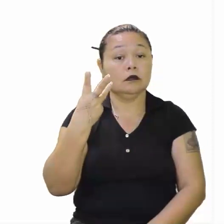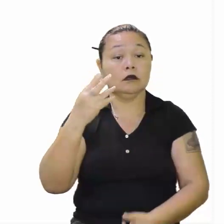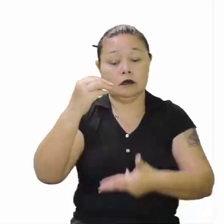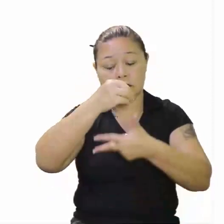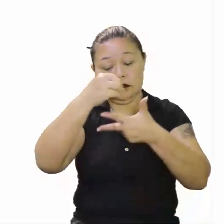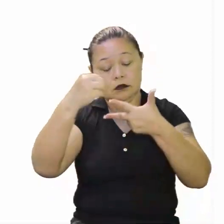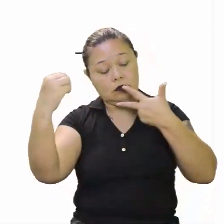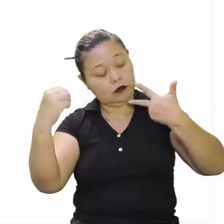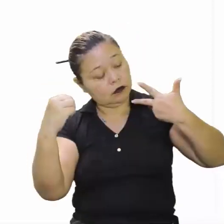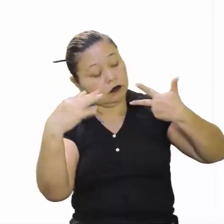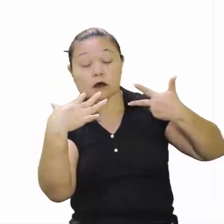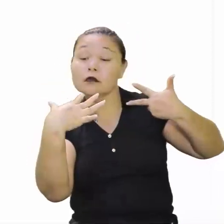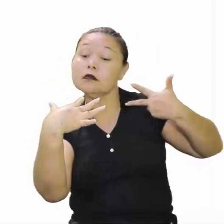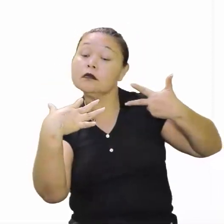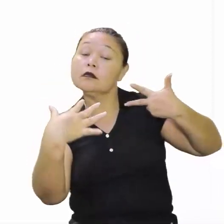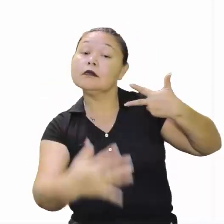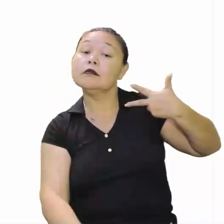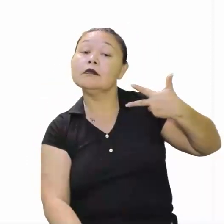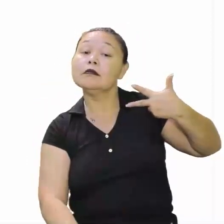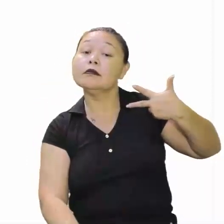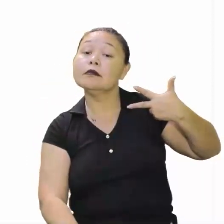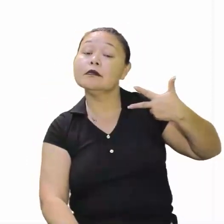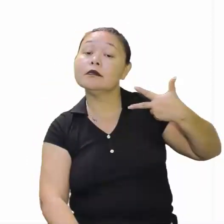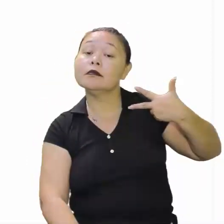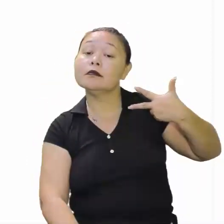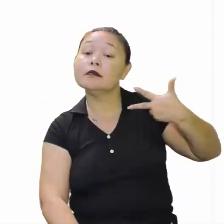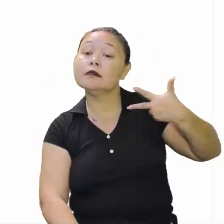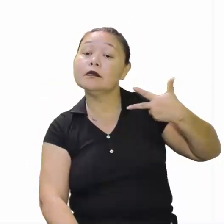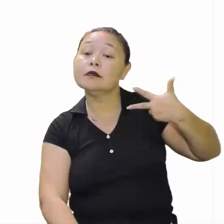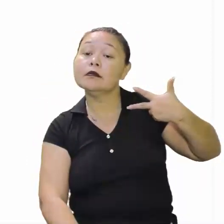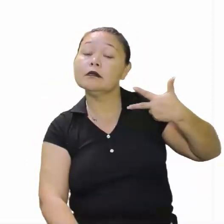Enem. Diz o seguinte,